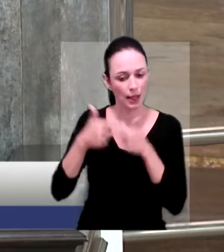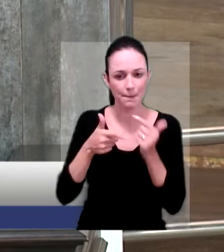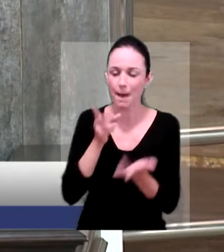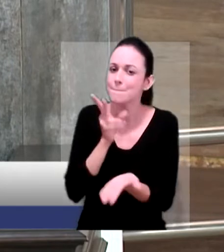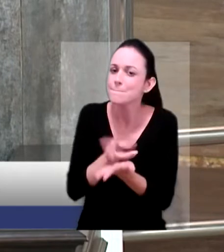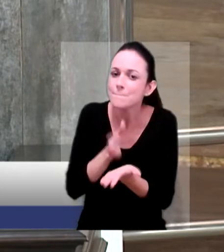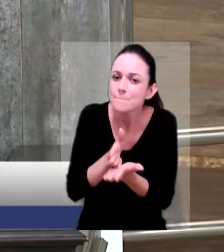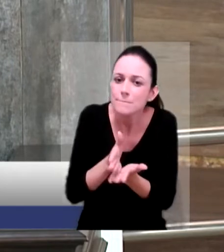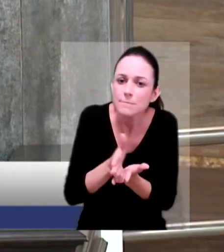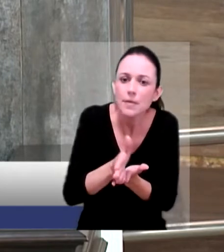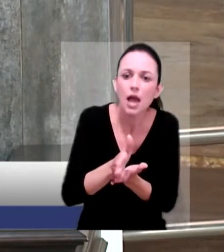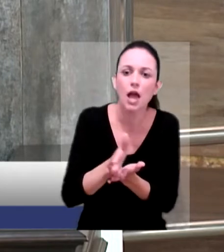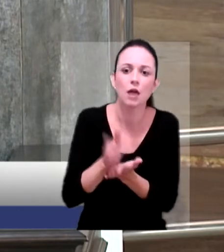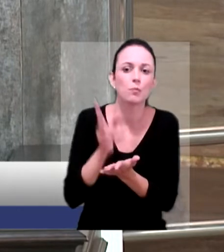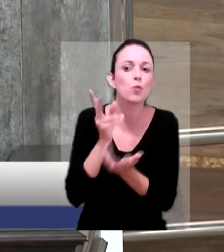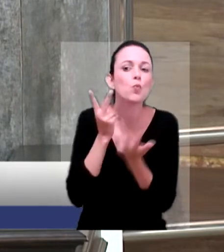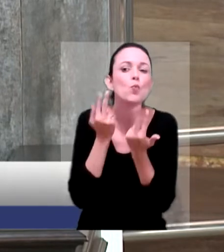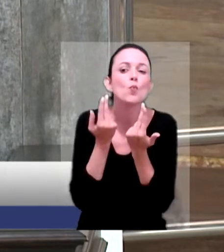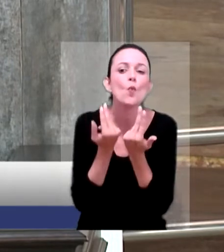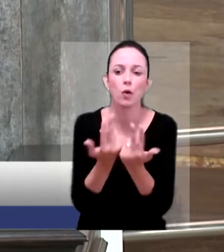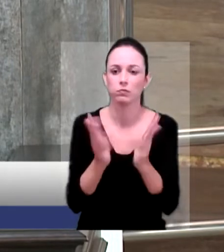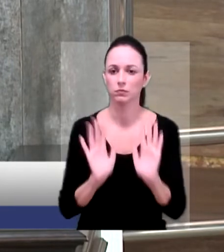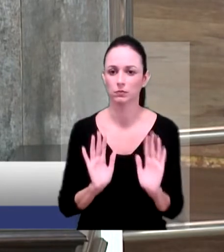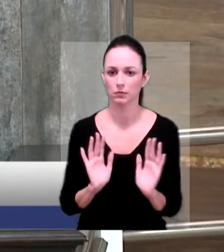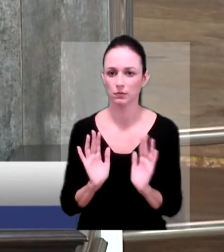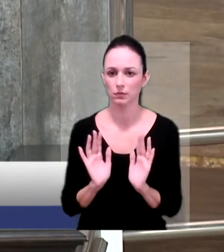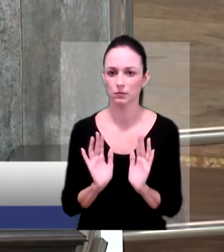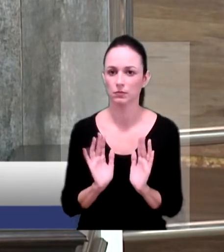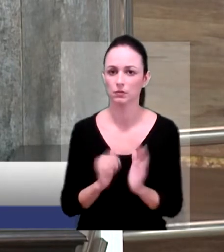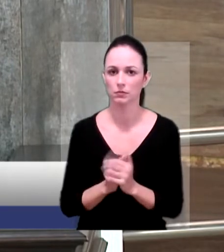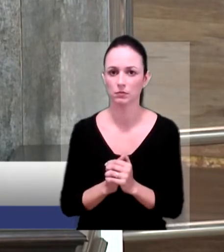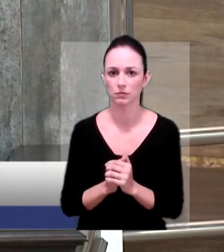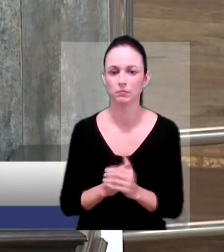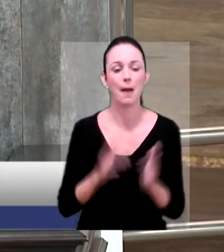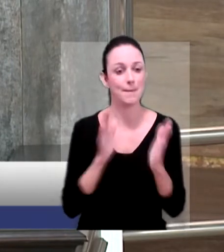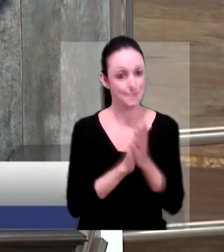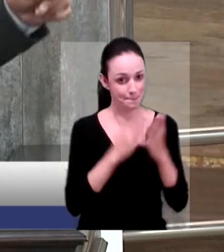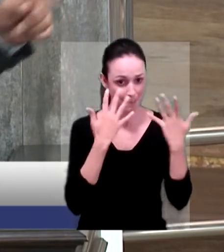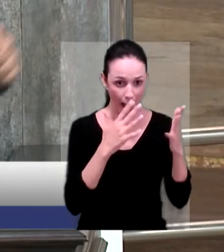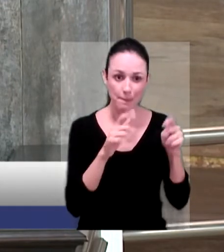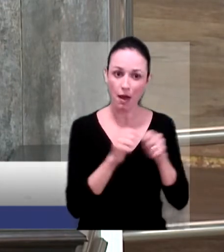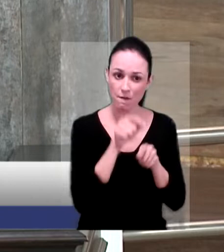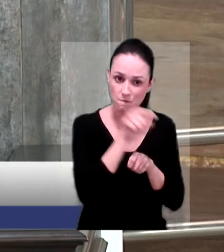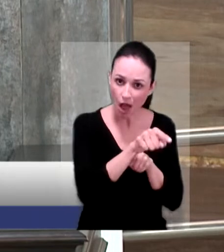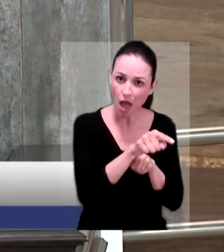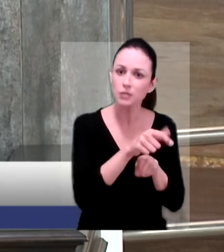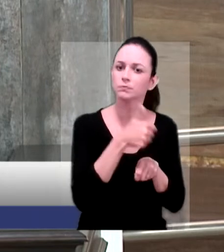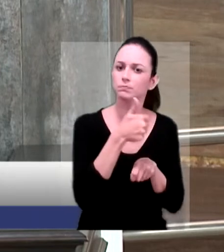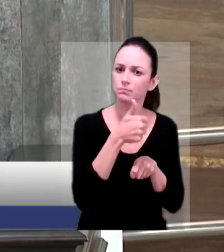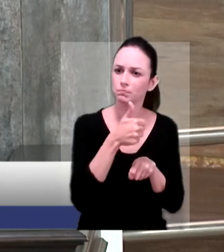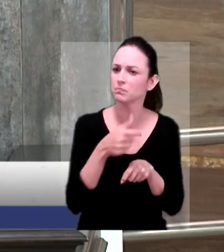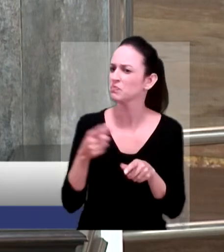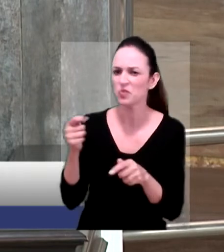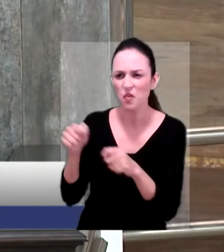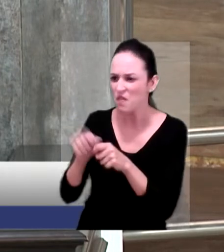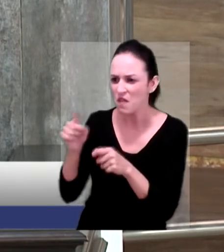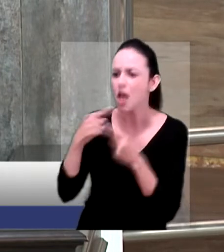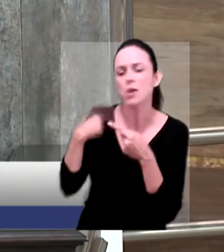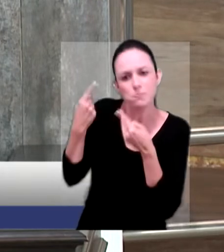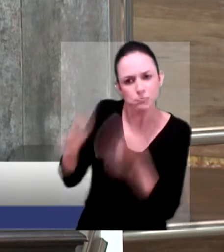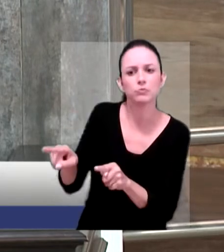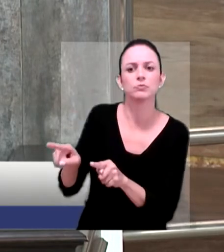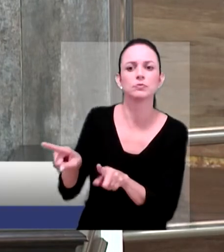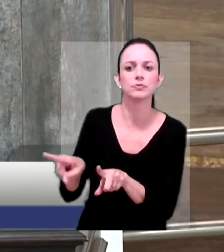hoje. É dar parabéns a quem faz e criticar quem não faz.